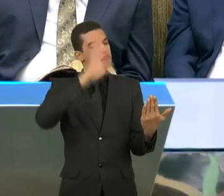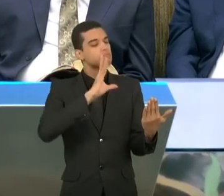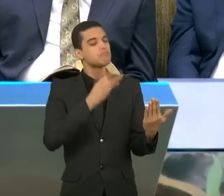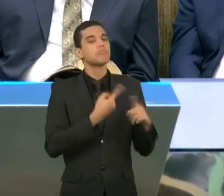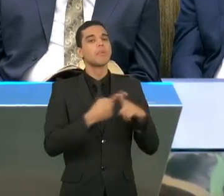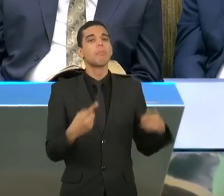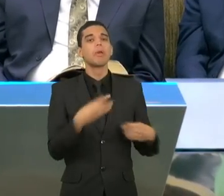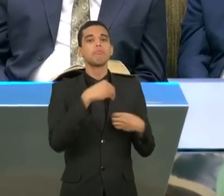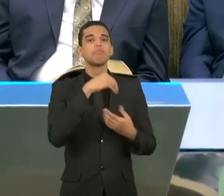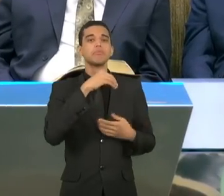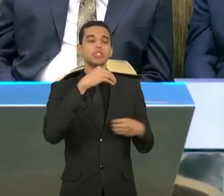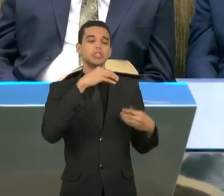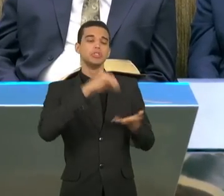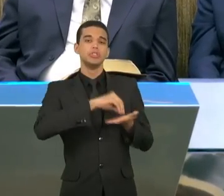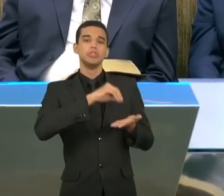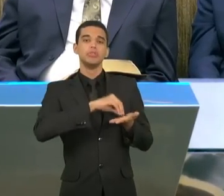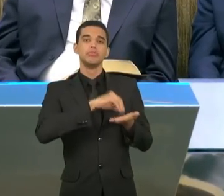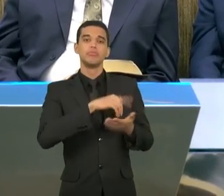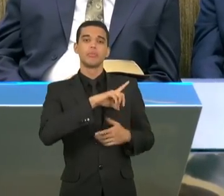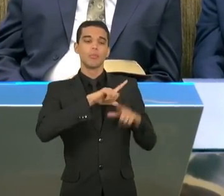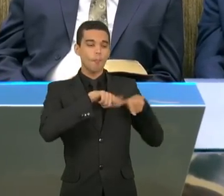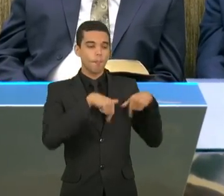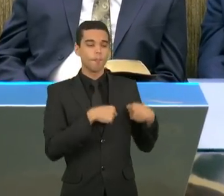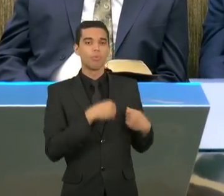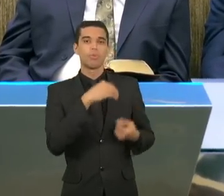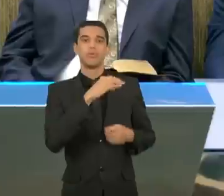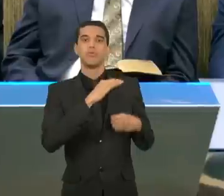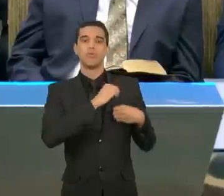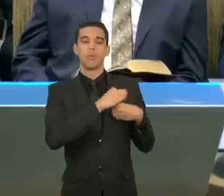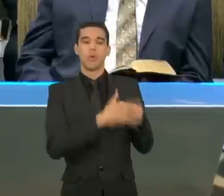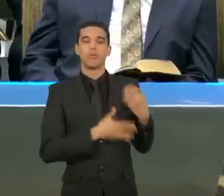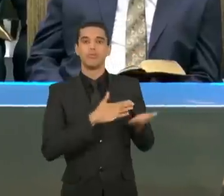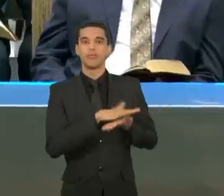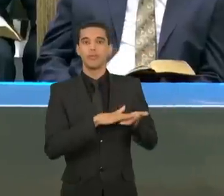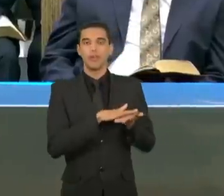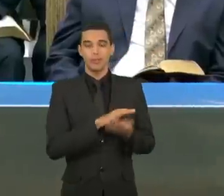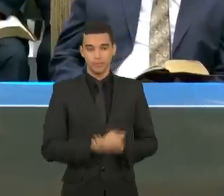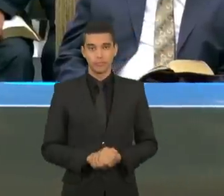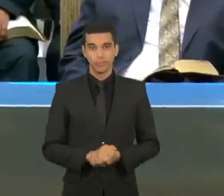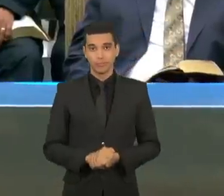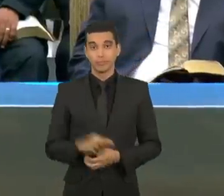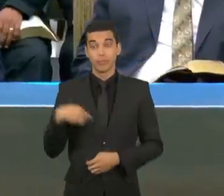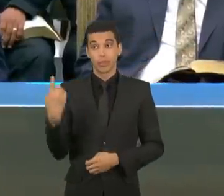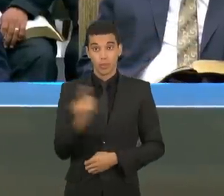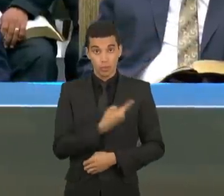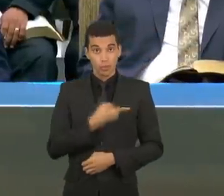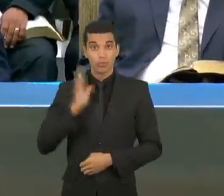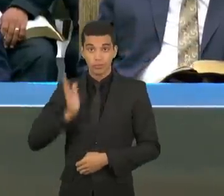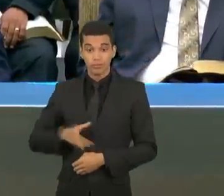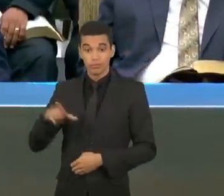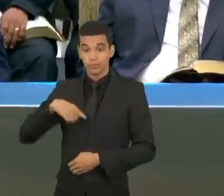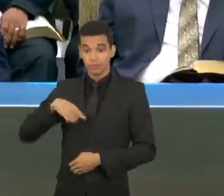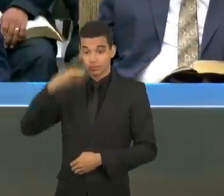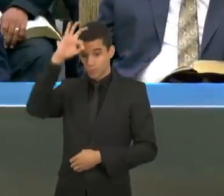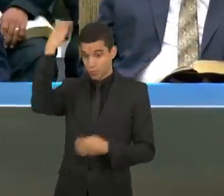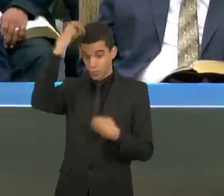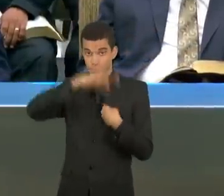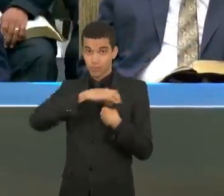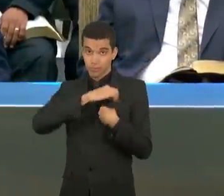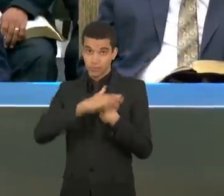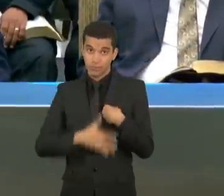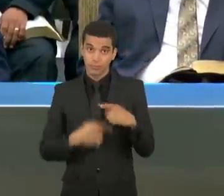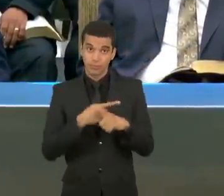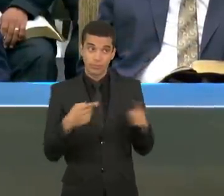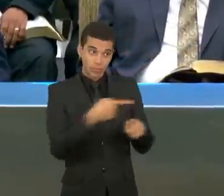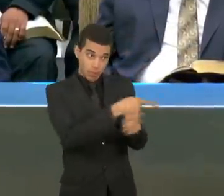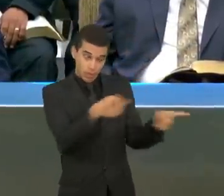precisam de algo que nós temos. Nós já temos o que eles têm, mas eles precisam o que nós temos.